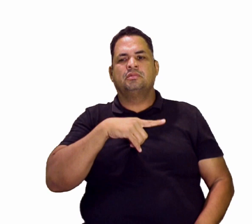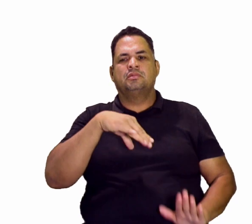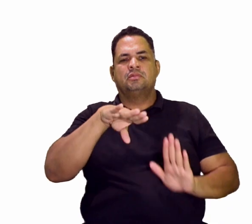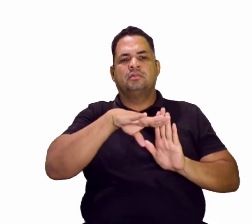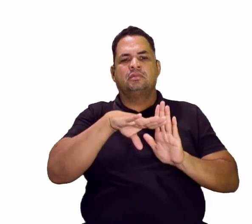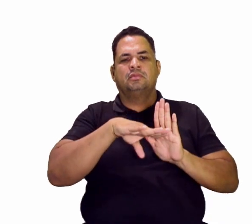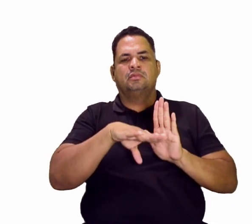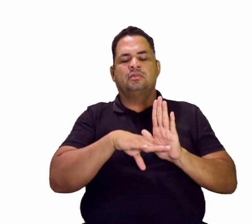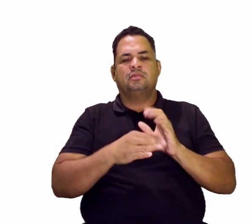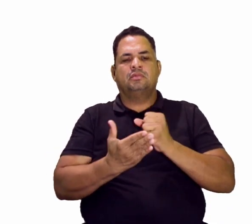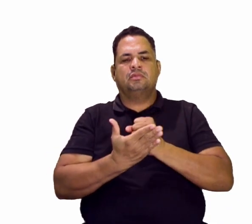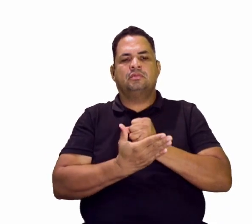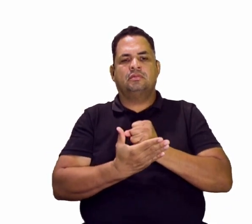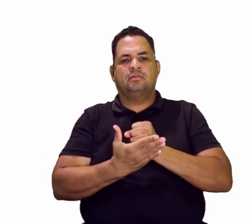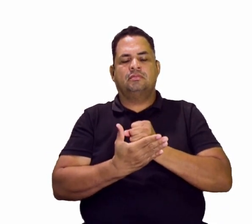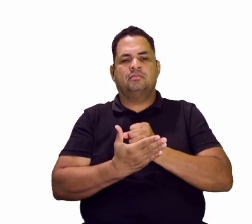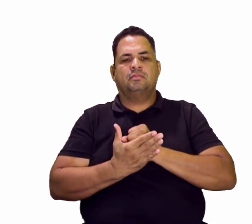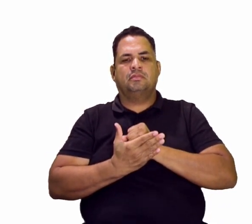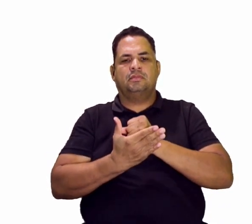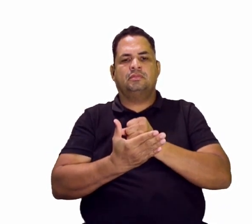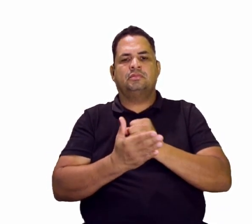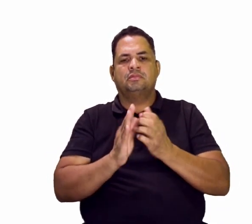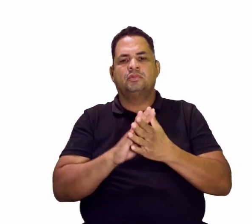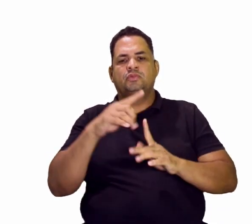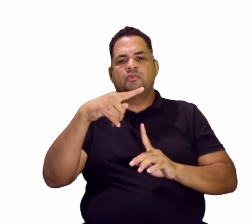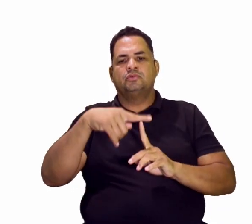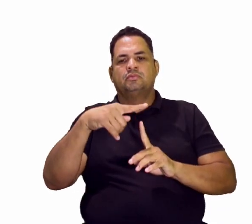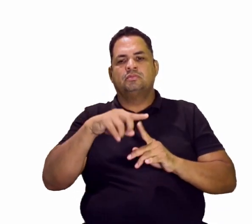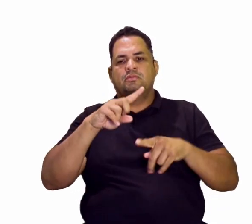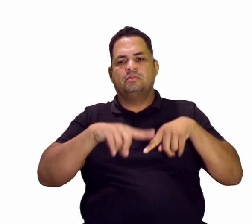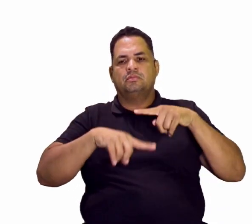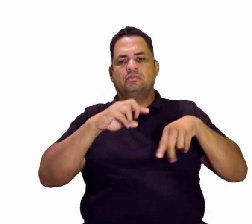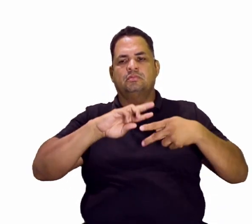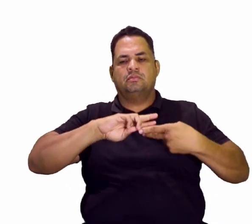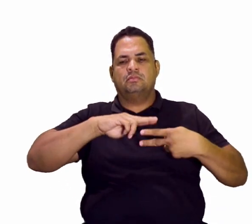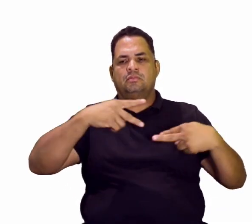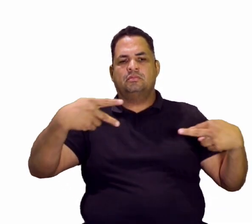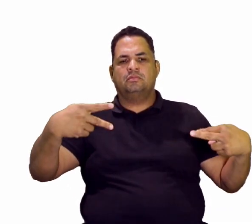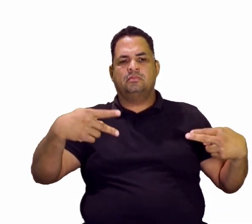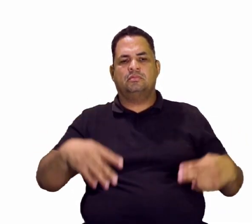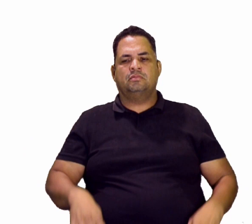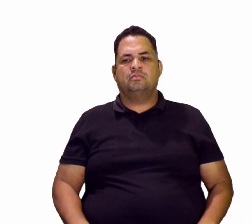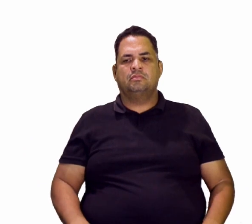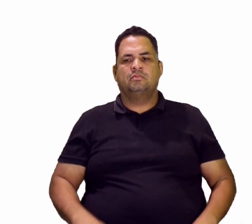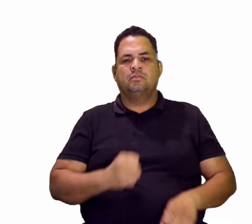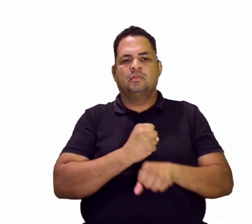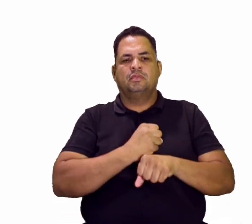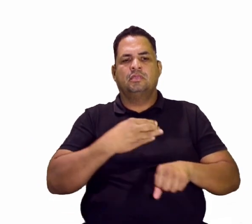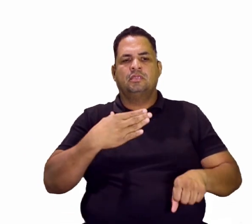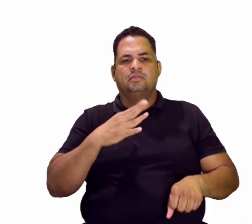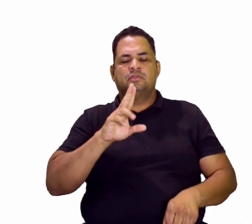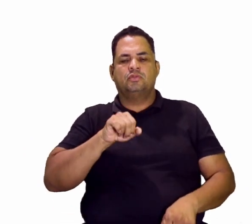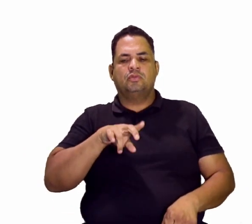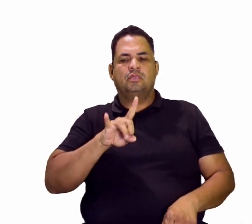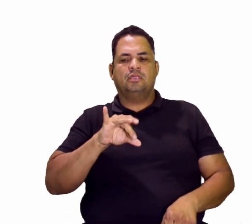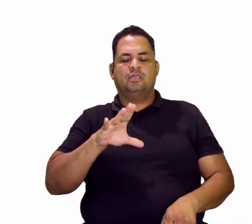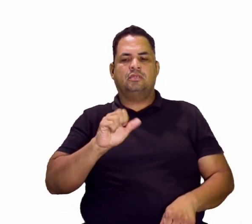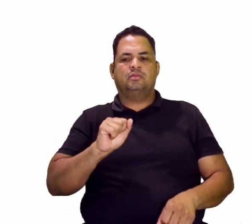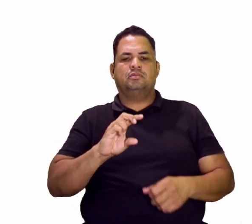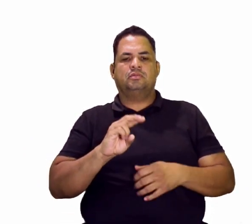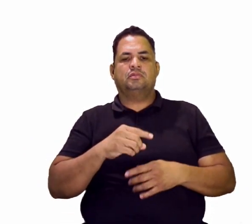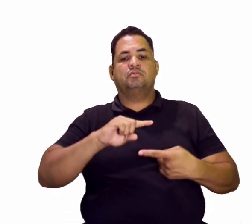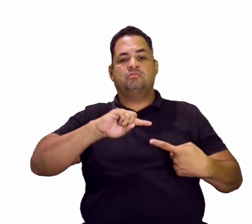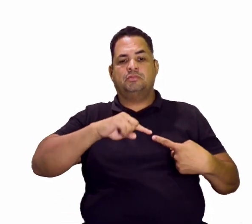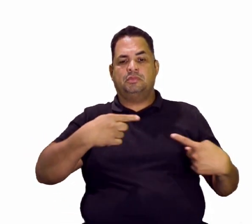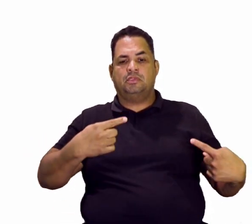sua classificação mais comumente baseada no tipo de material genético, que é o ácido nucleico, ou de DNA ou